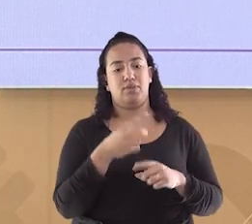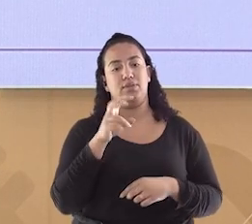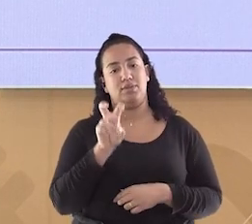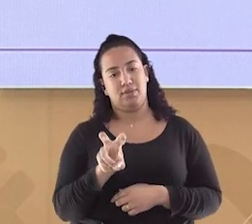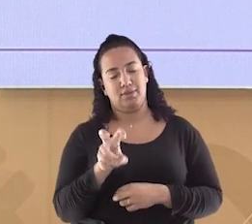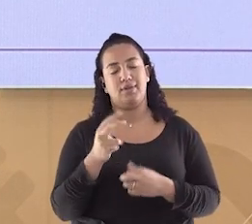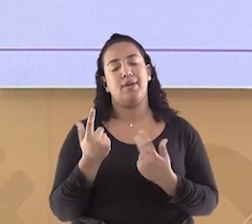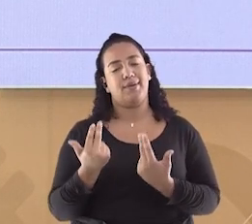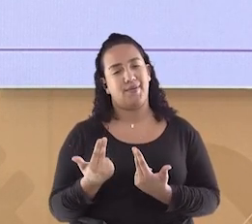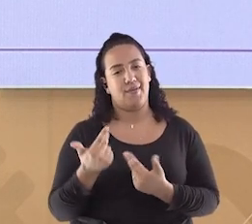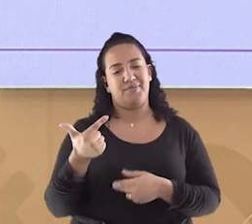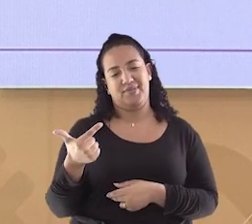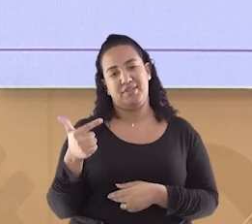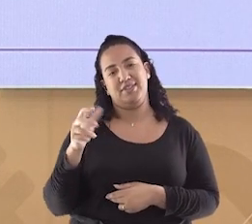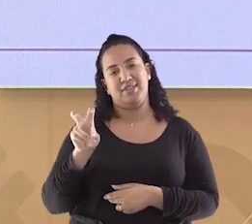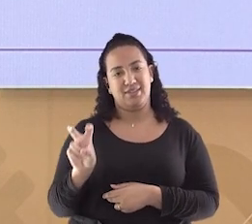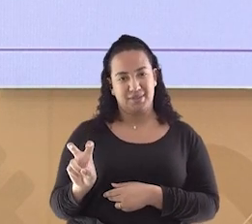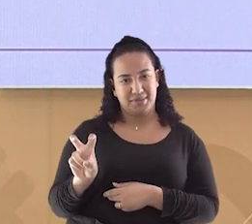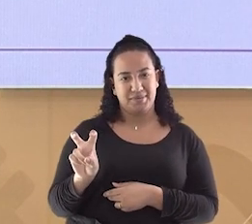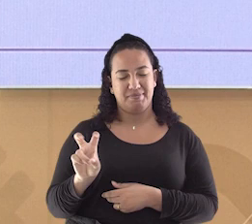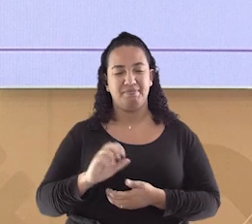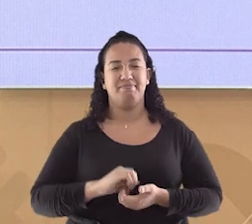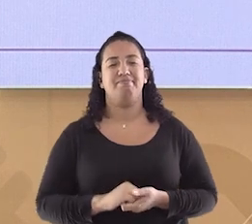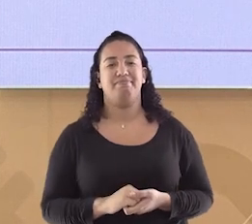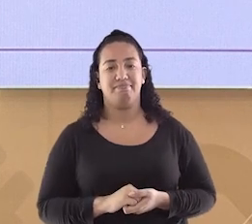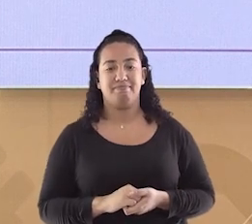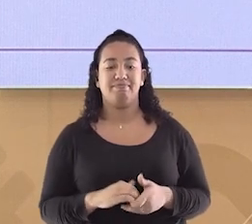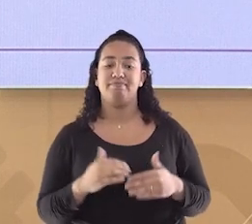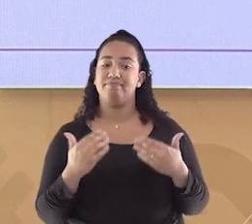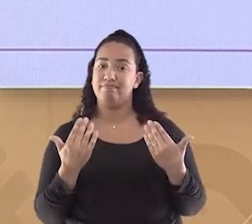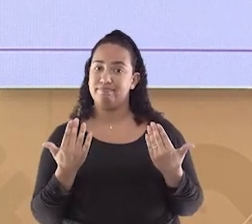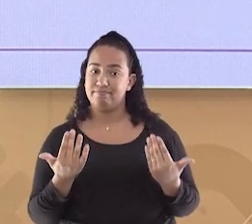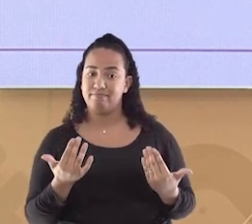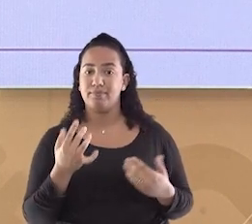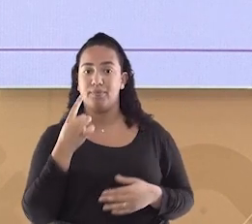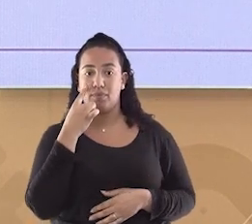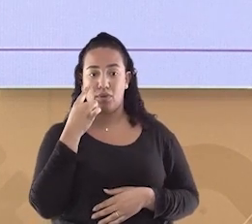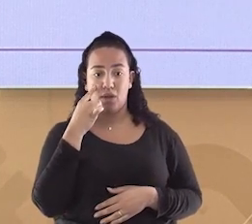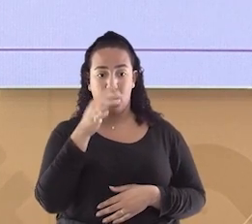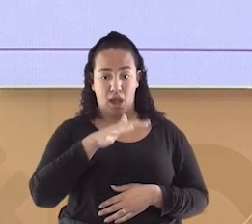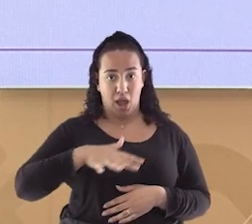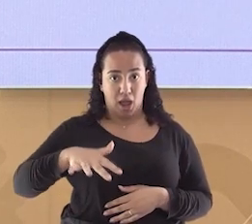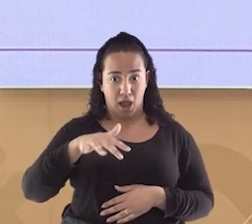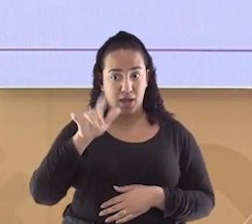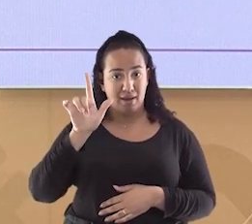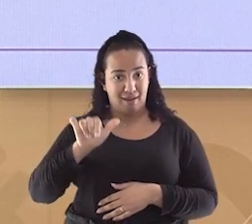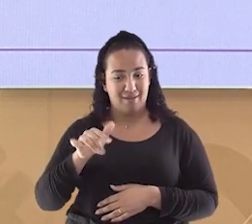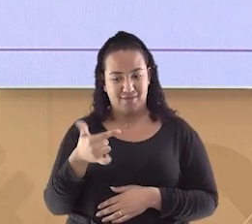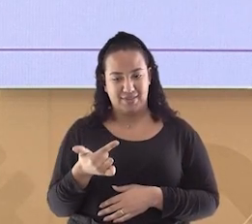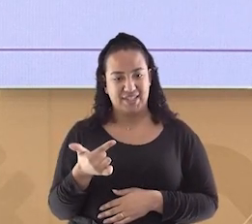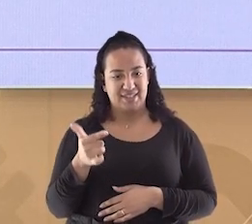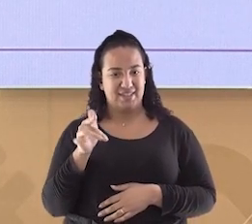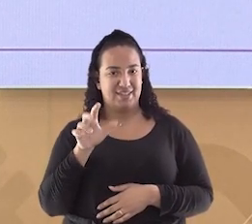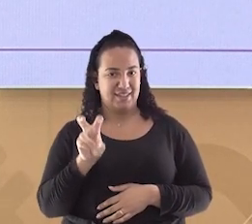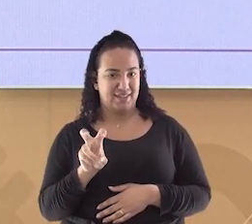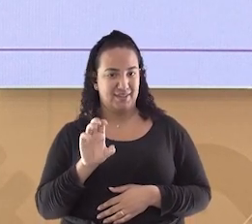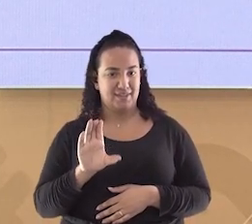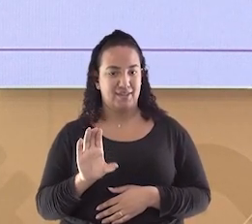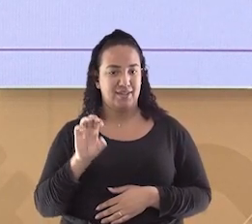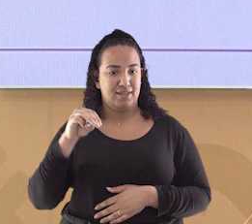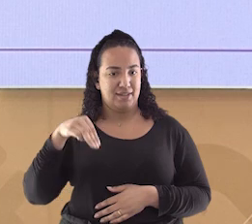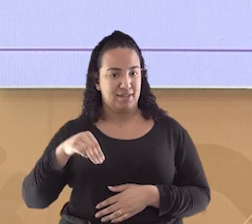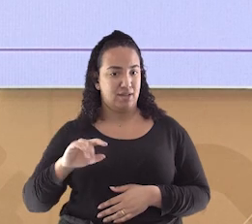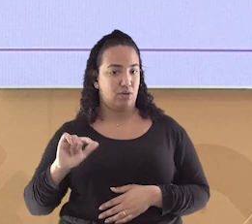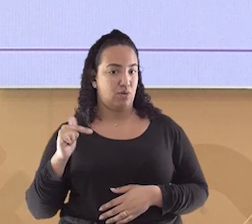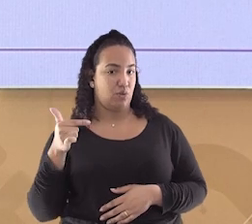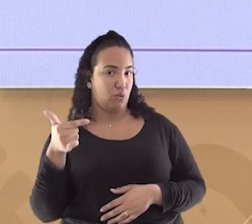vezes 5, resulta em 25. Com isso, já que a área do quadrado é 25